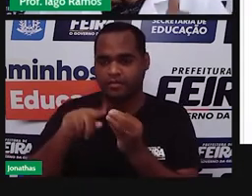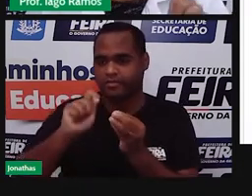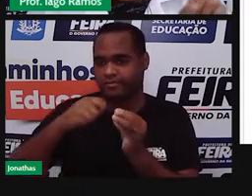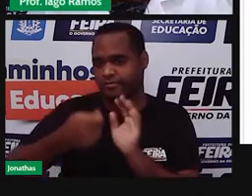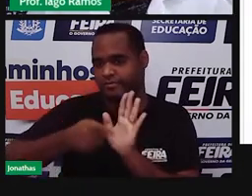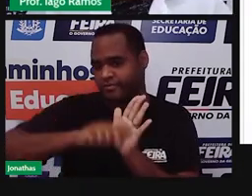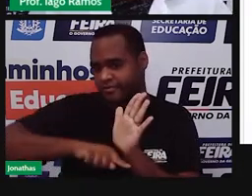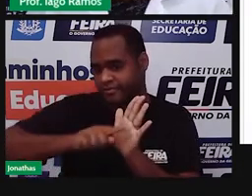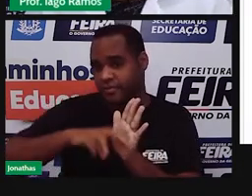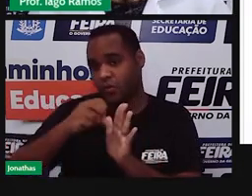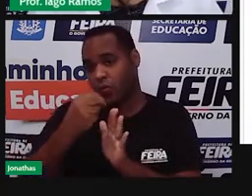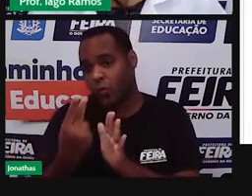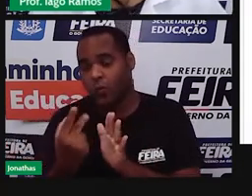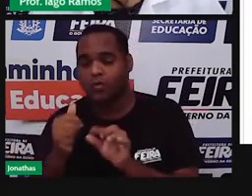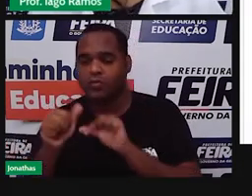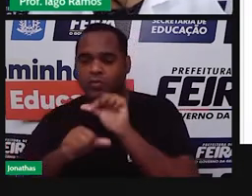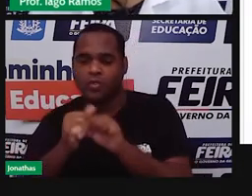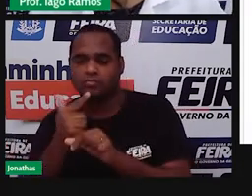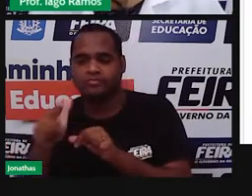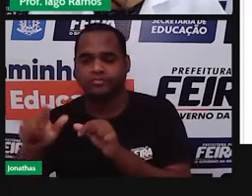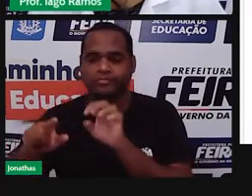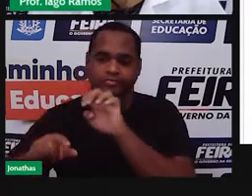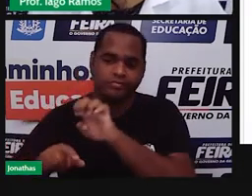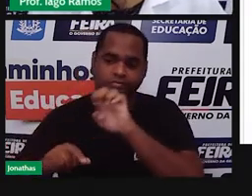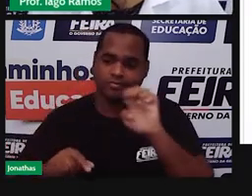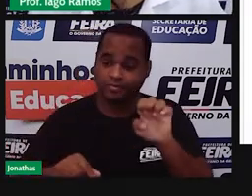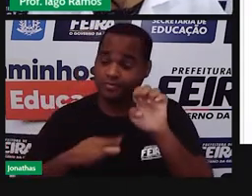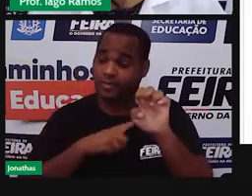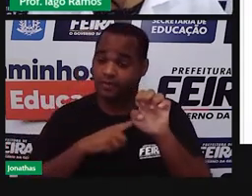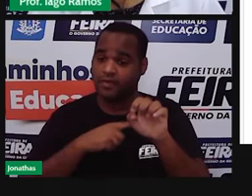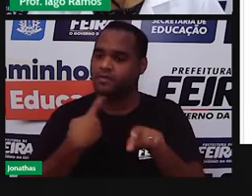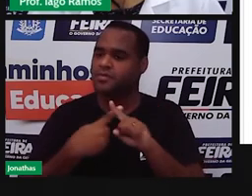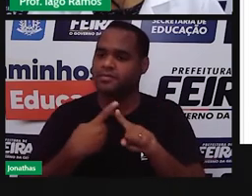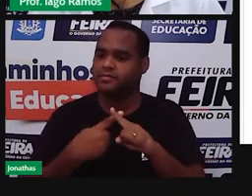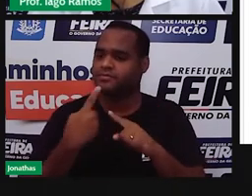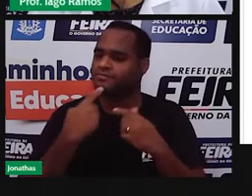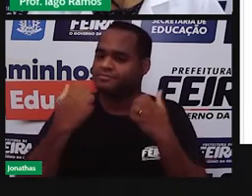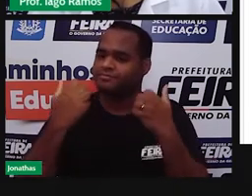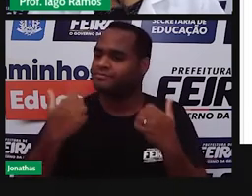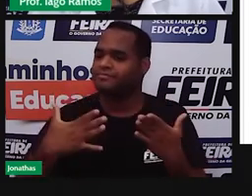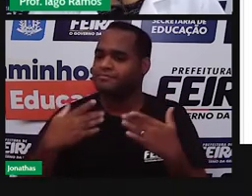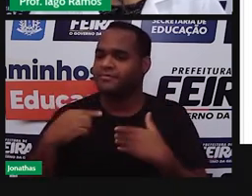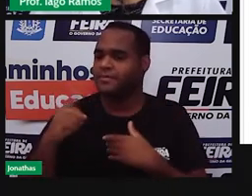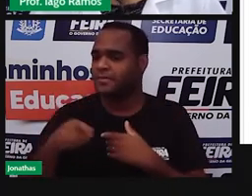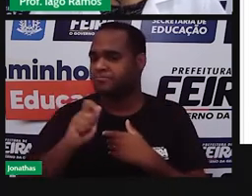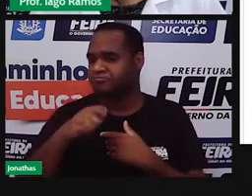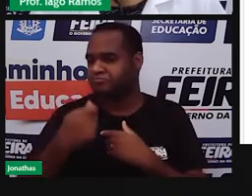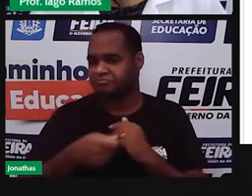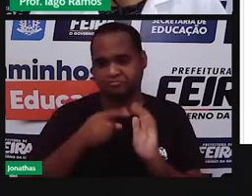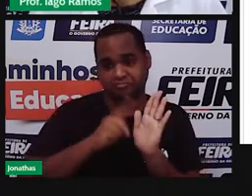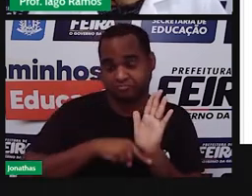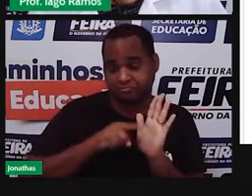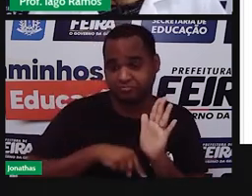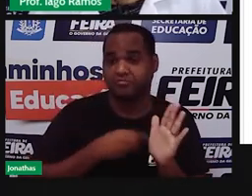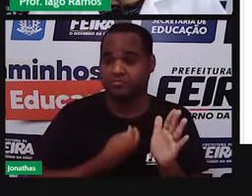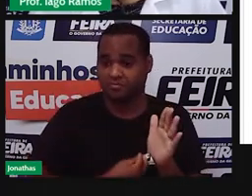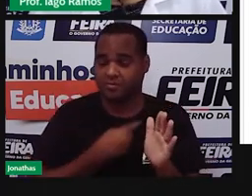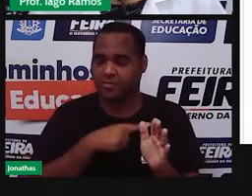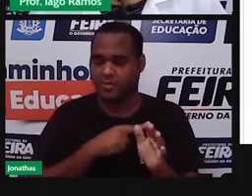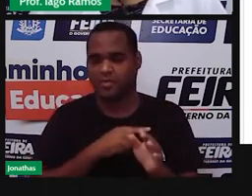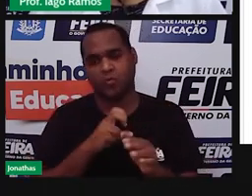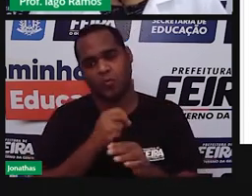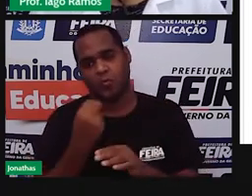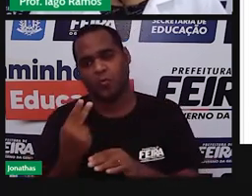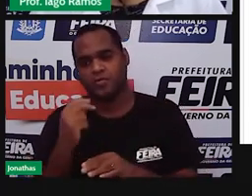negativa, você vai para a esquerda, porque à esquerda estão os números negativos. Se